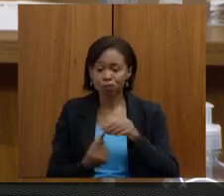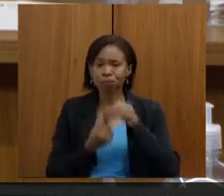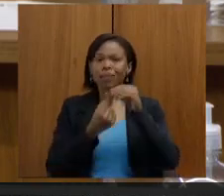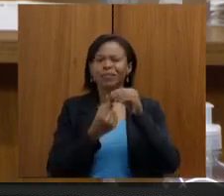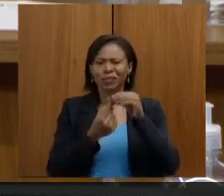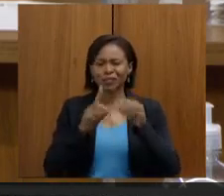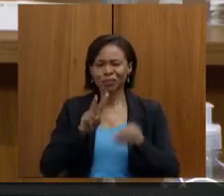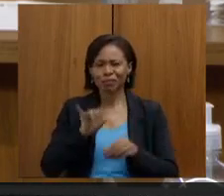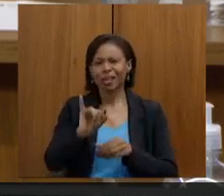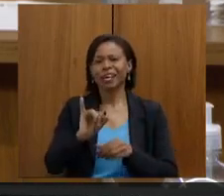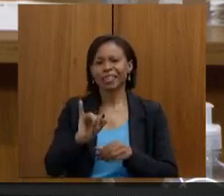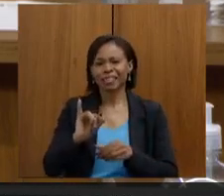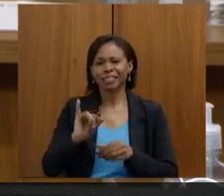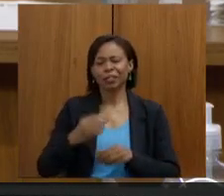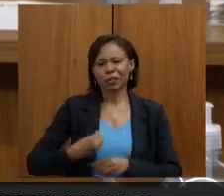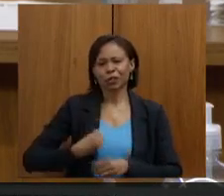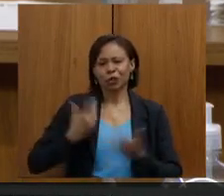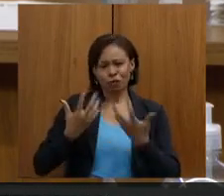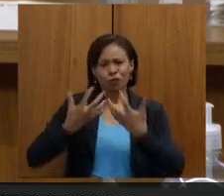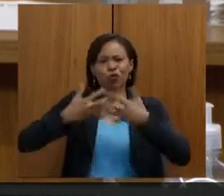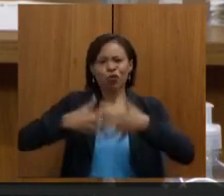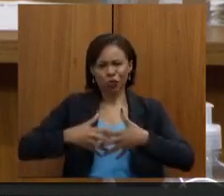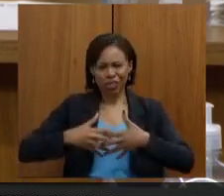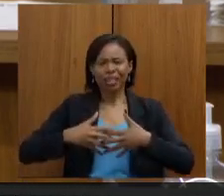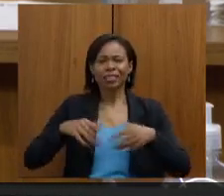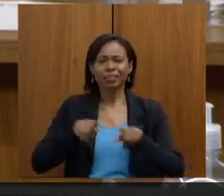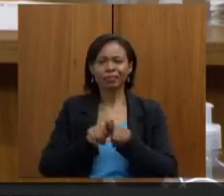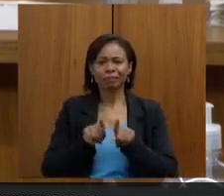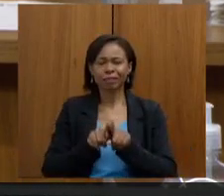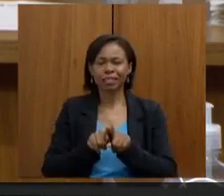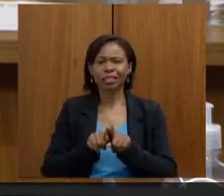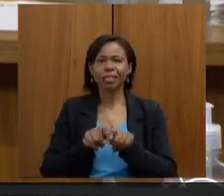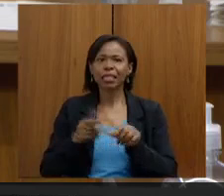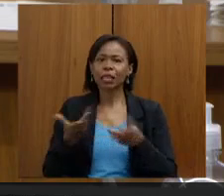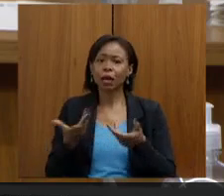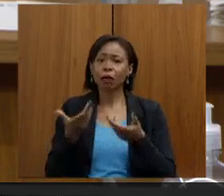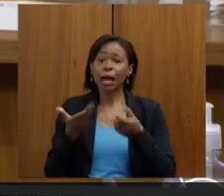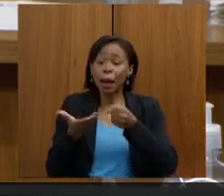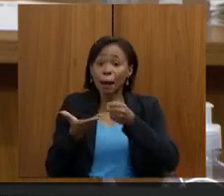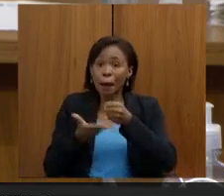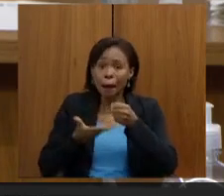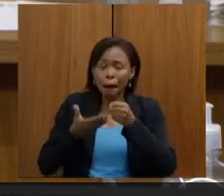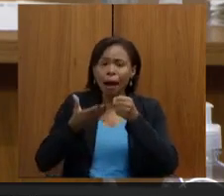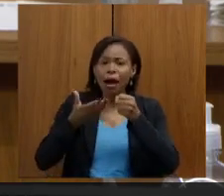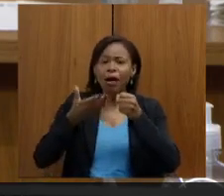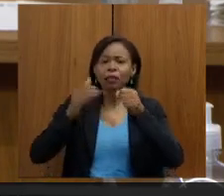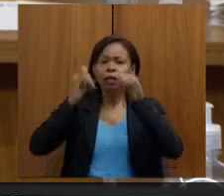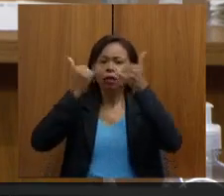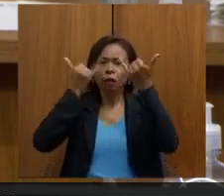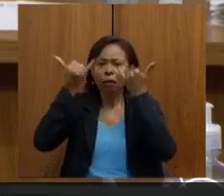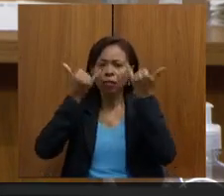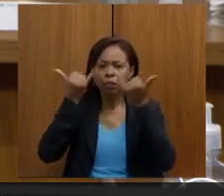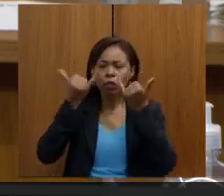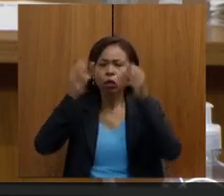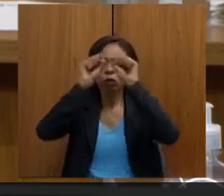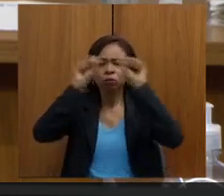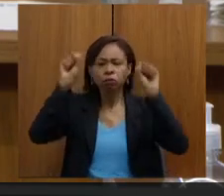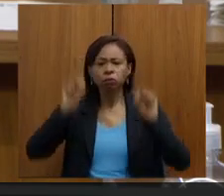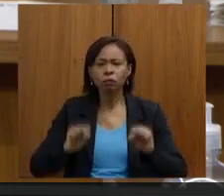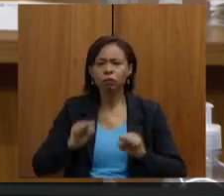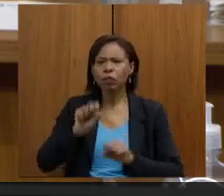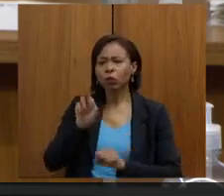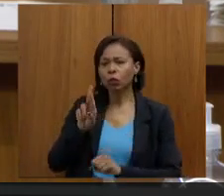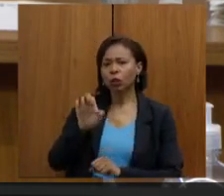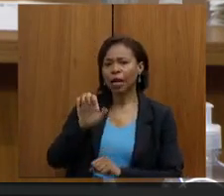então todas as informações que são colocadas nessa base de dados desde o redes de cada uma das